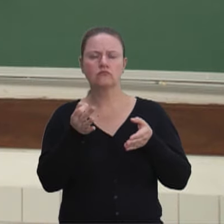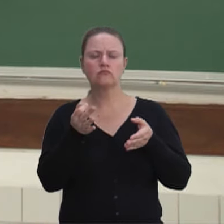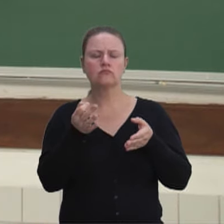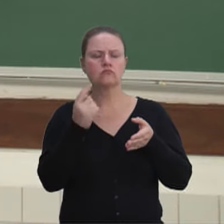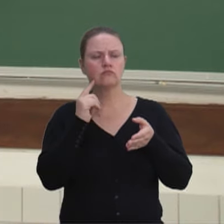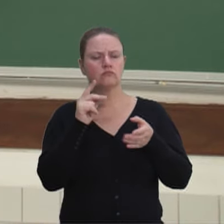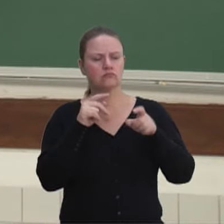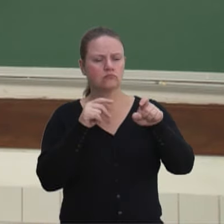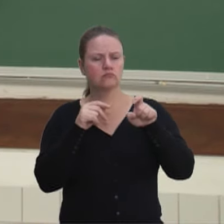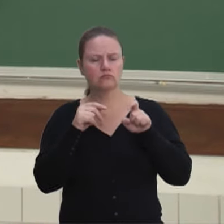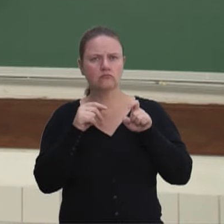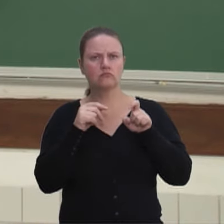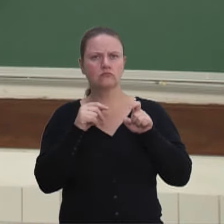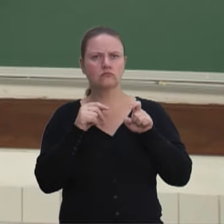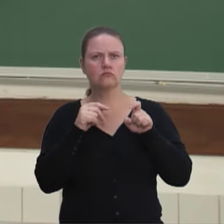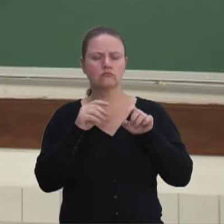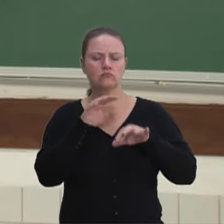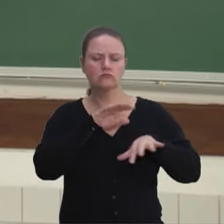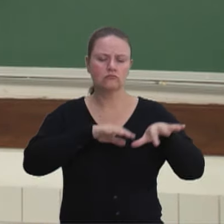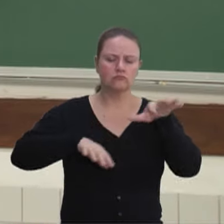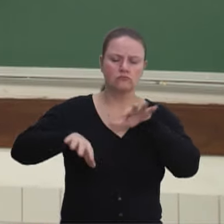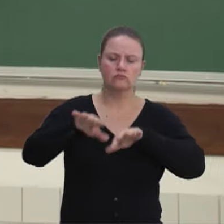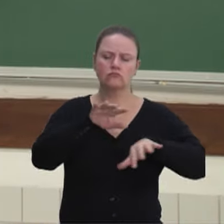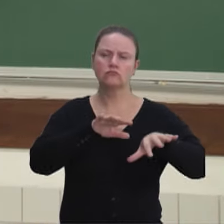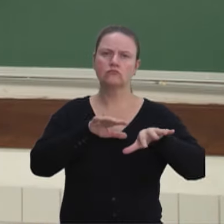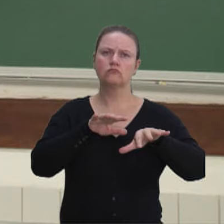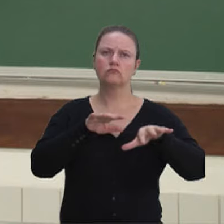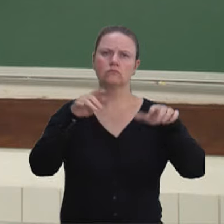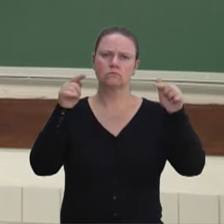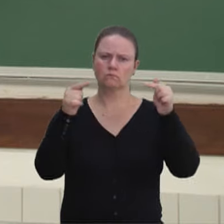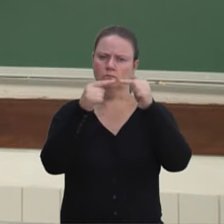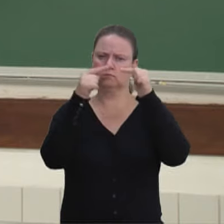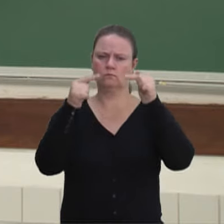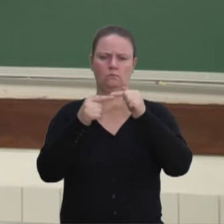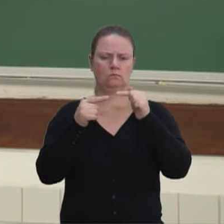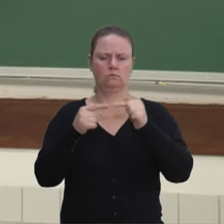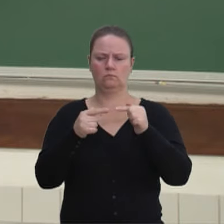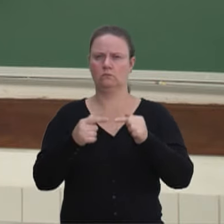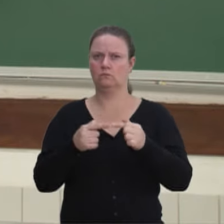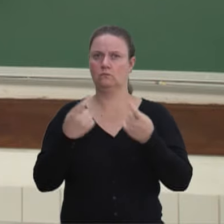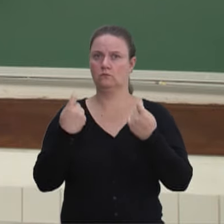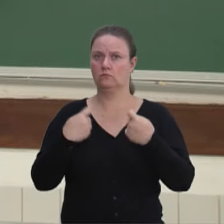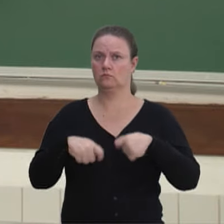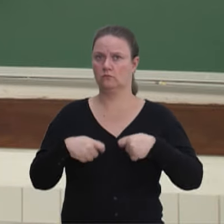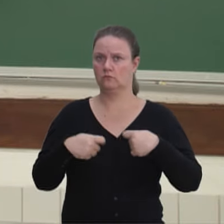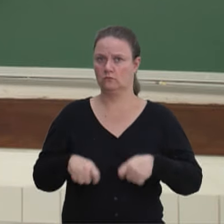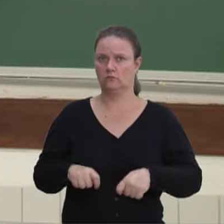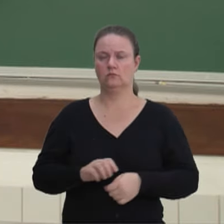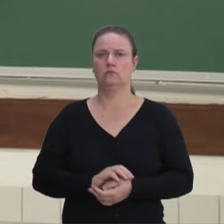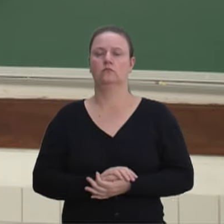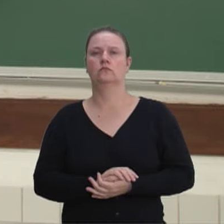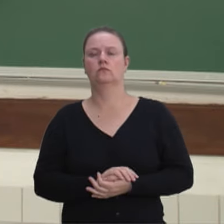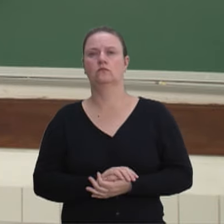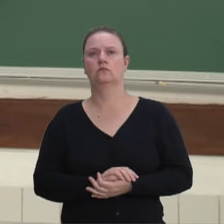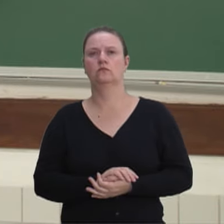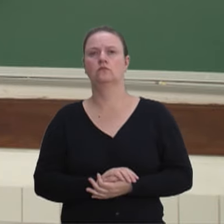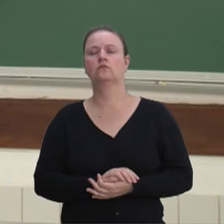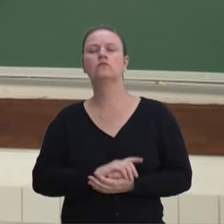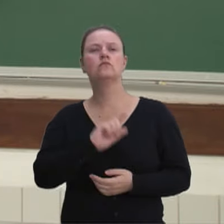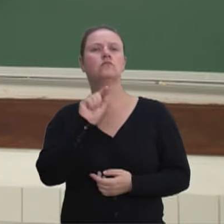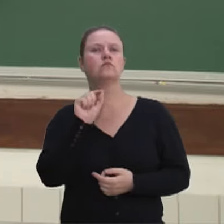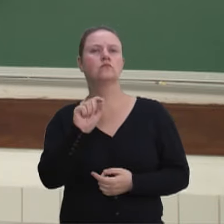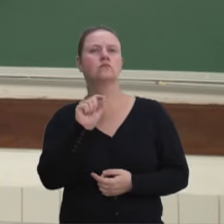na frente. Eu vou organizando de acordo com o que eu preciso. Mas aqui eu não estou fazendo cálculo nenhum, só manipulação. Vou ficar